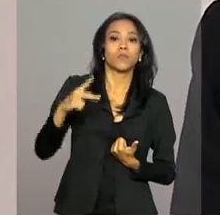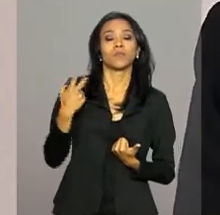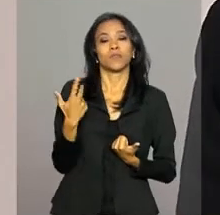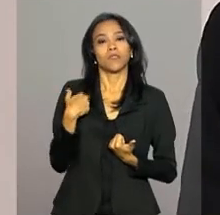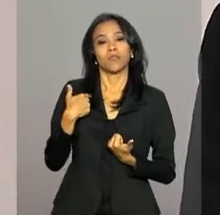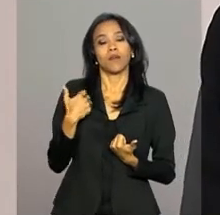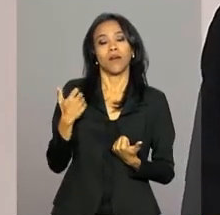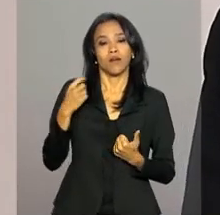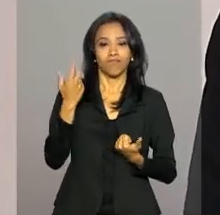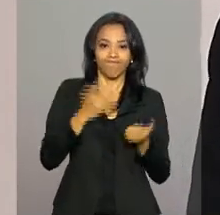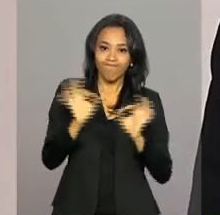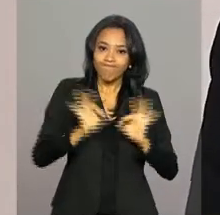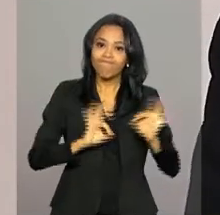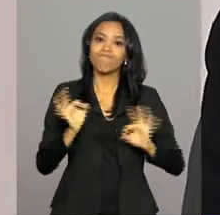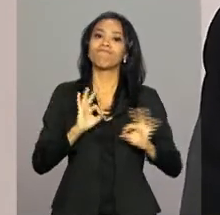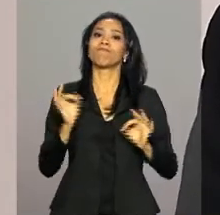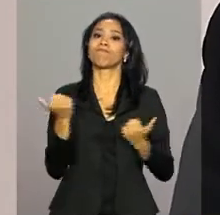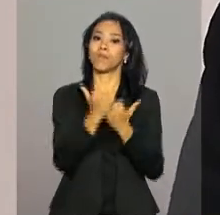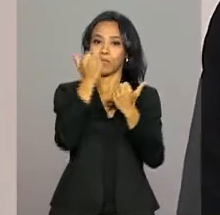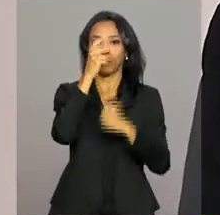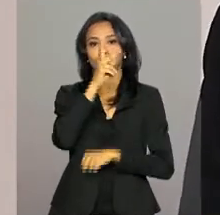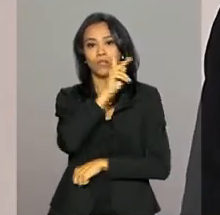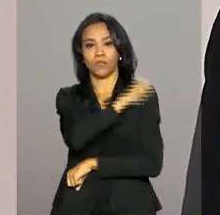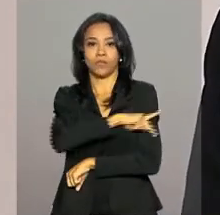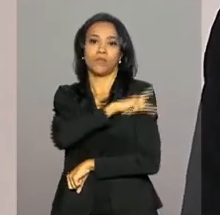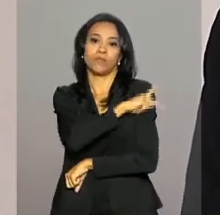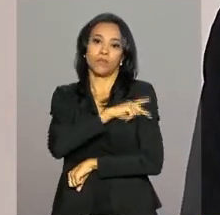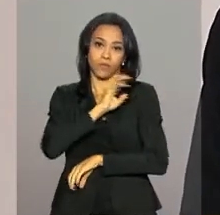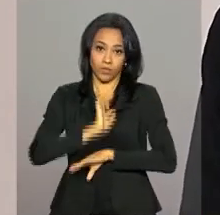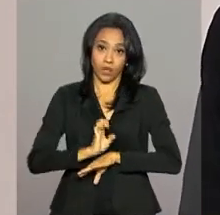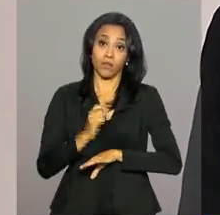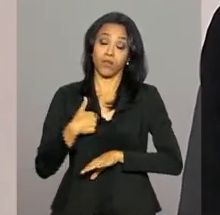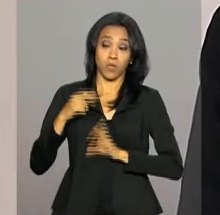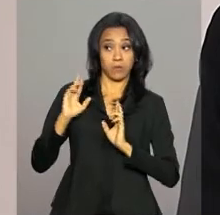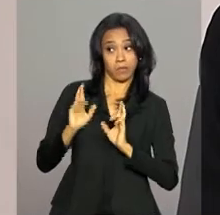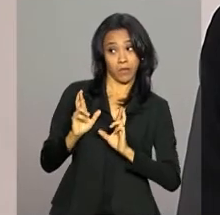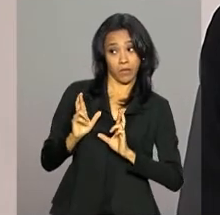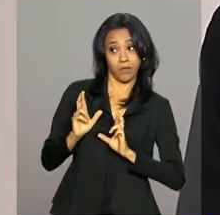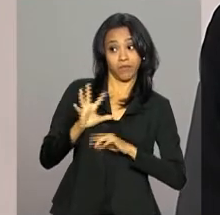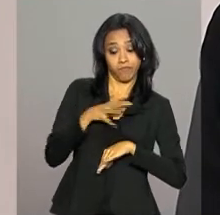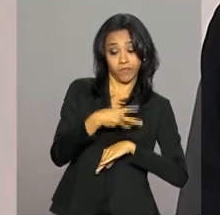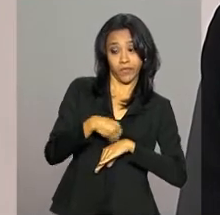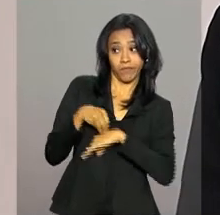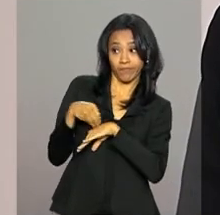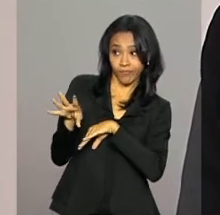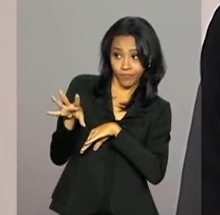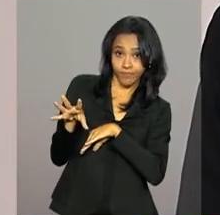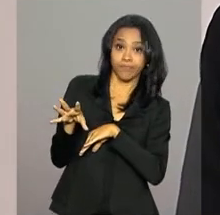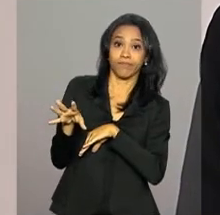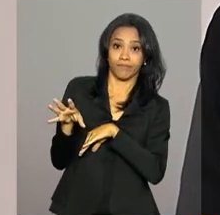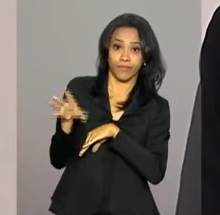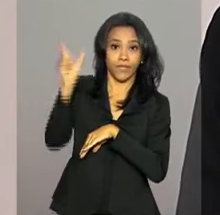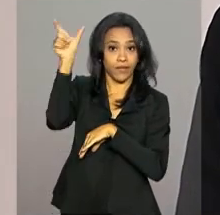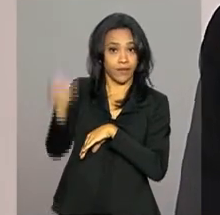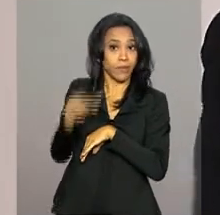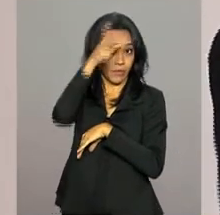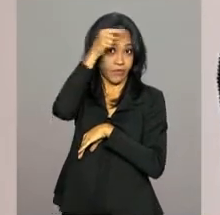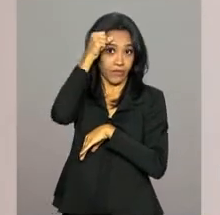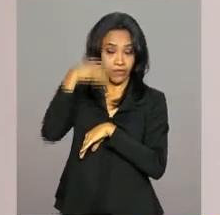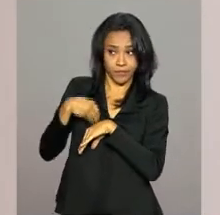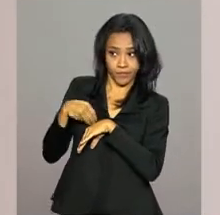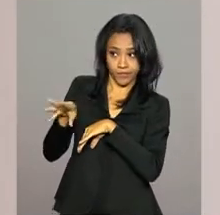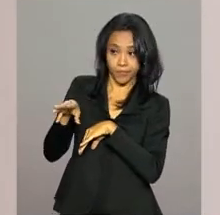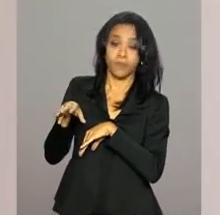teresina em favor do piauí eu espero é prefeito que levando essa notícia o senhor tenha digamos assim o